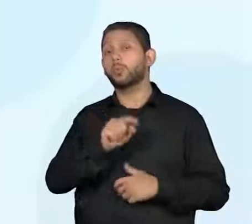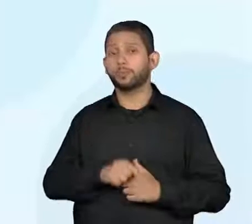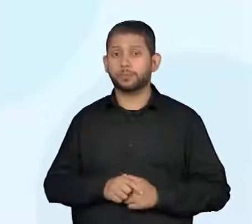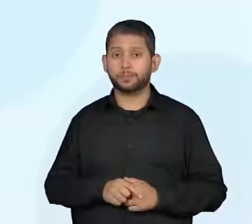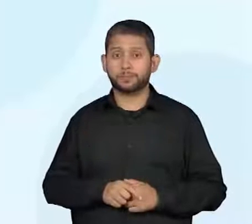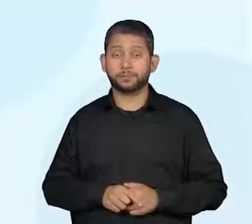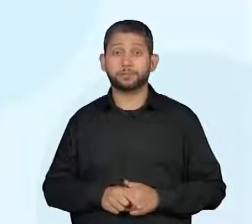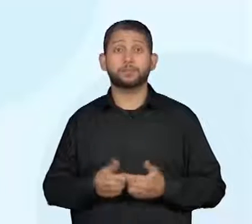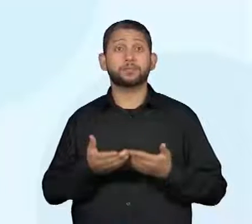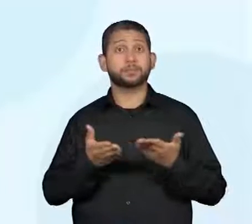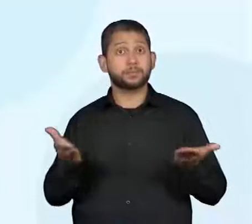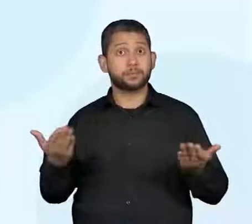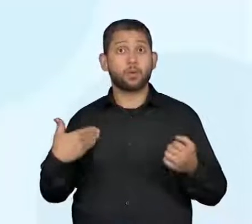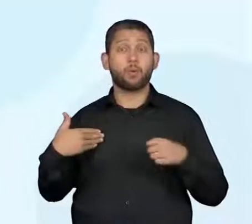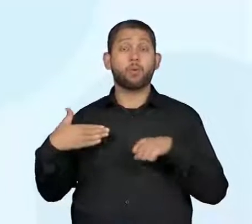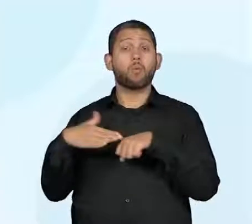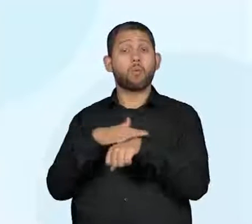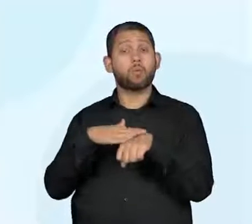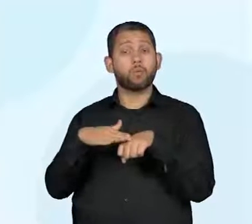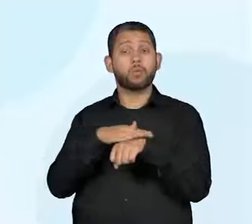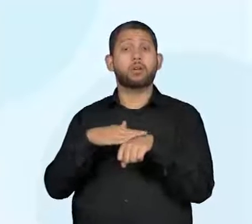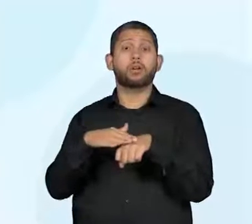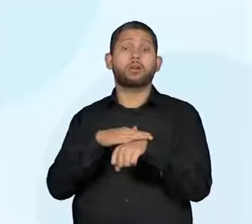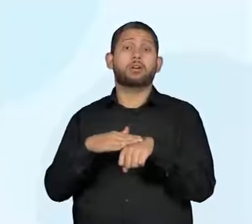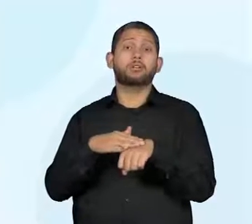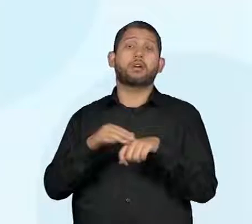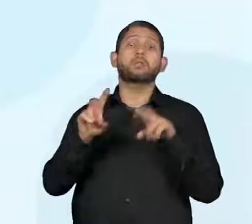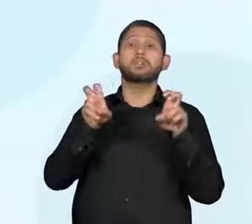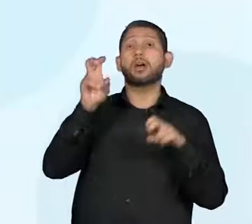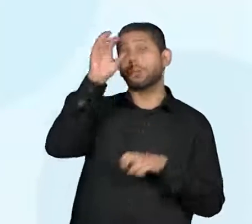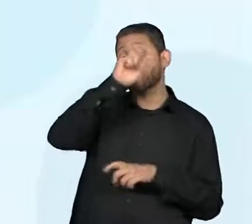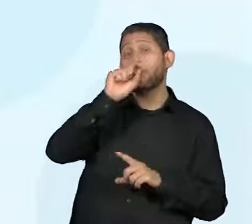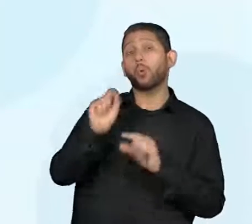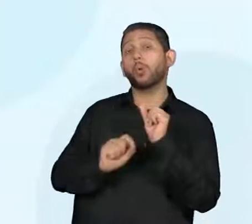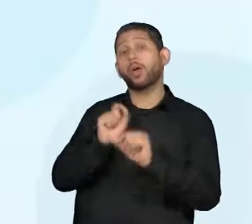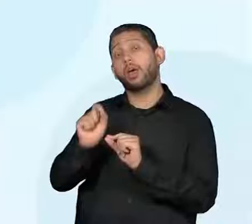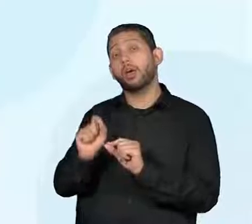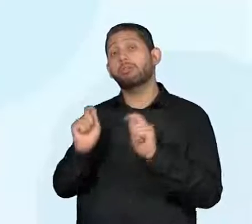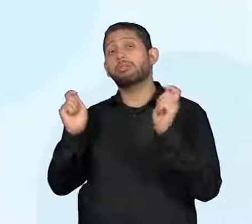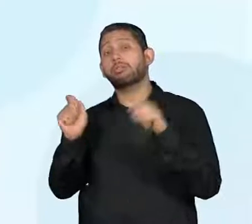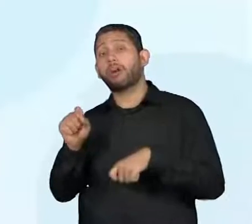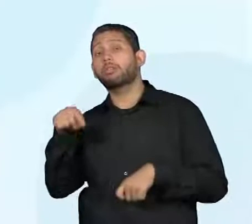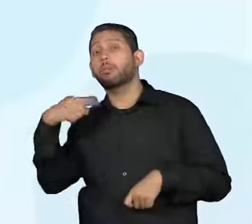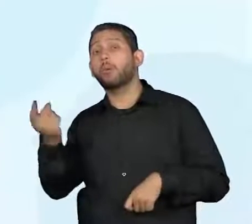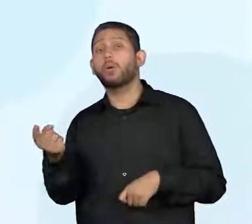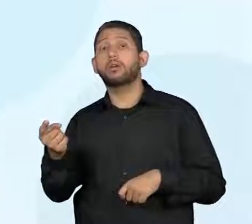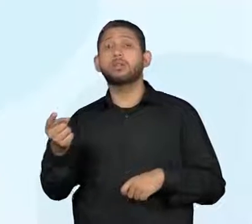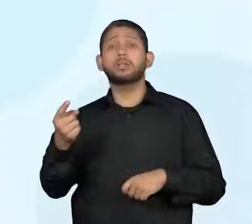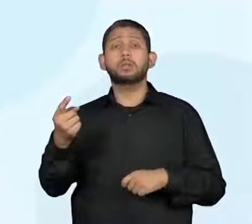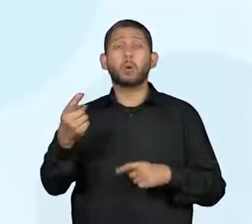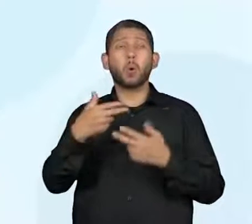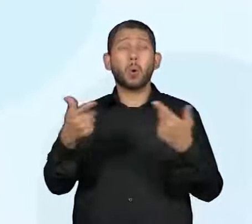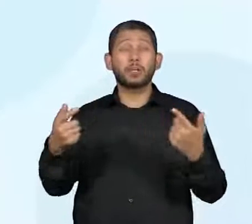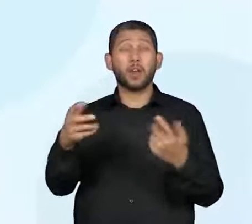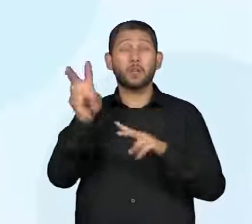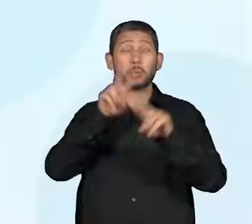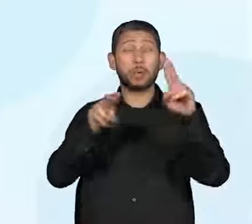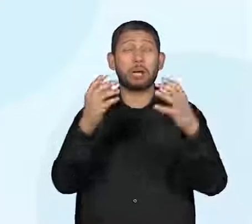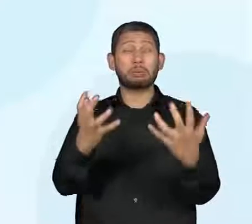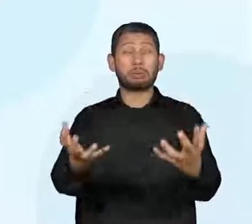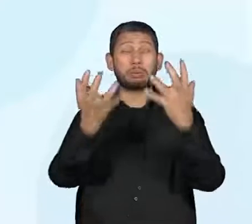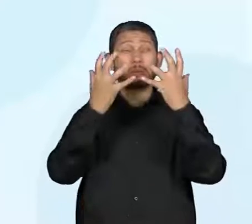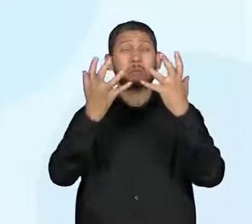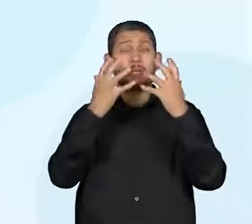Depois vocês... Conversarão sobre o que aprenderam e o que é possível fazer sobre a poluição visual. Ah, muito